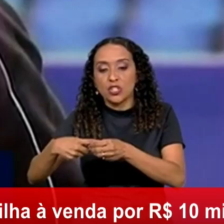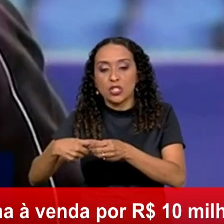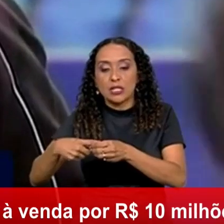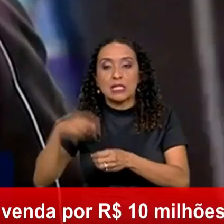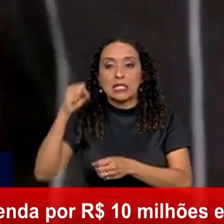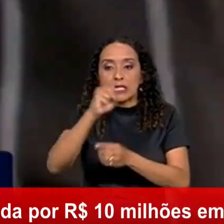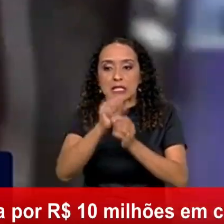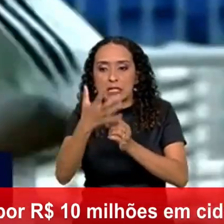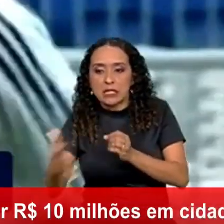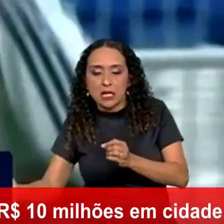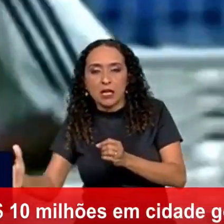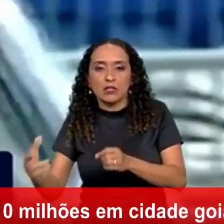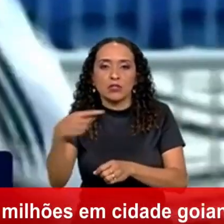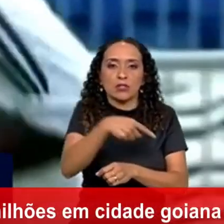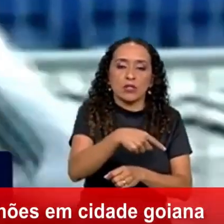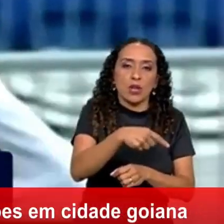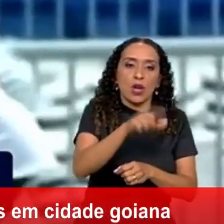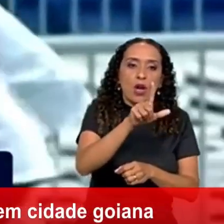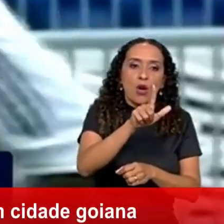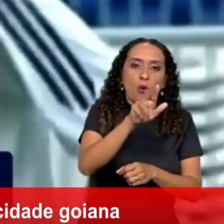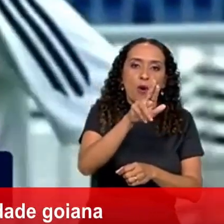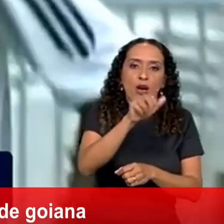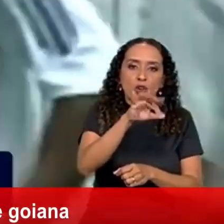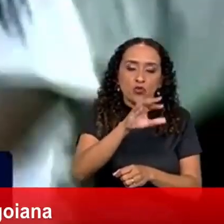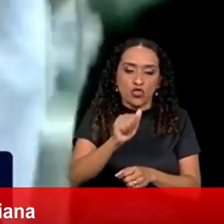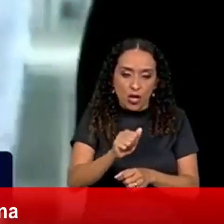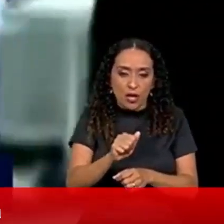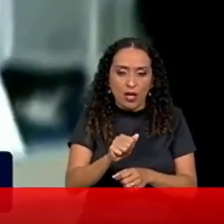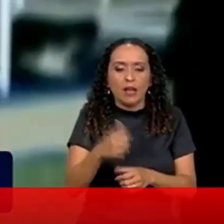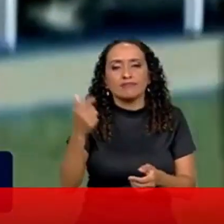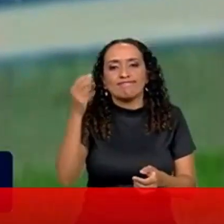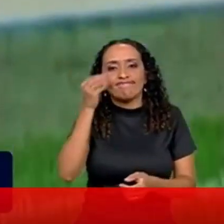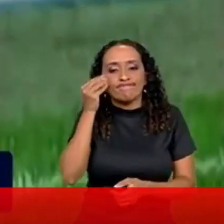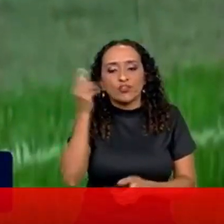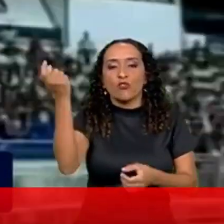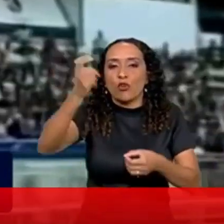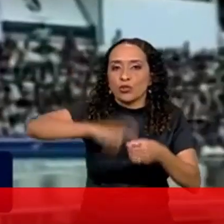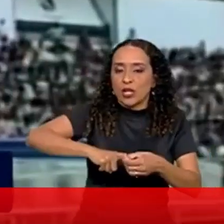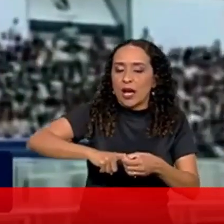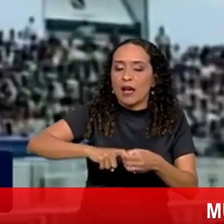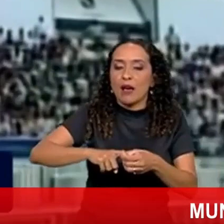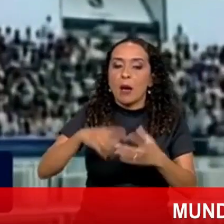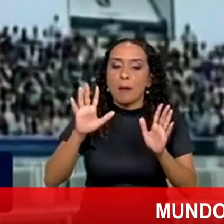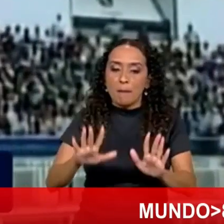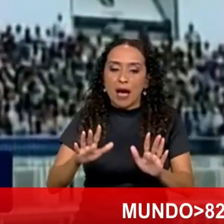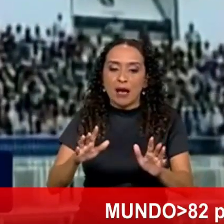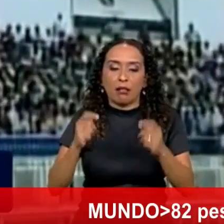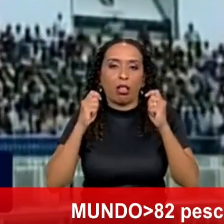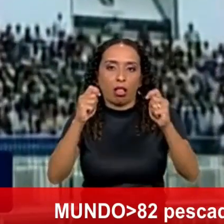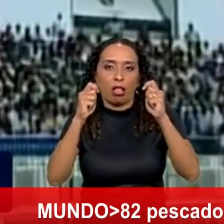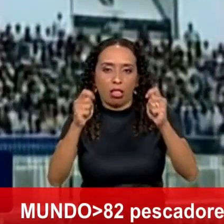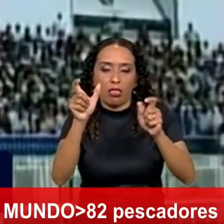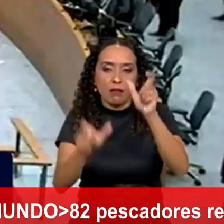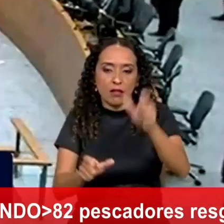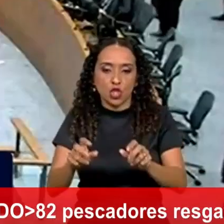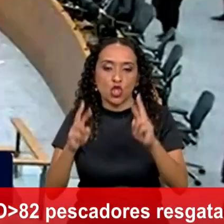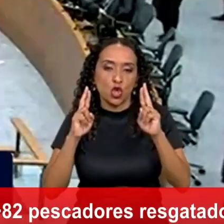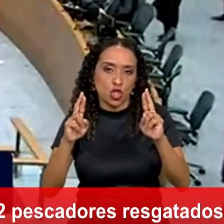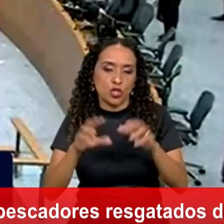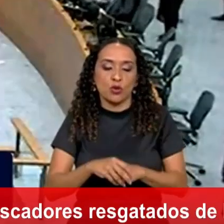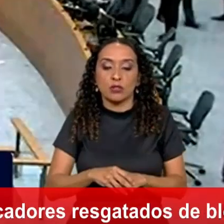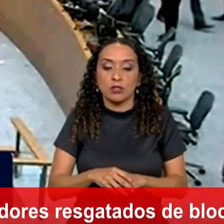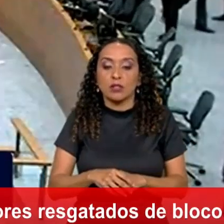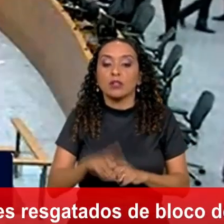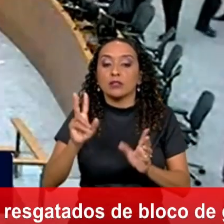os italianos pedem que o ex-jogador cumpra os 9 anos de prisão aqui no país. 9 ministros votaram a favor